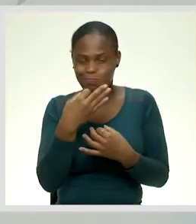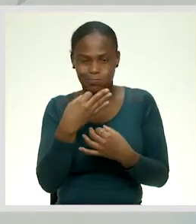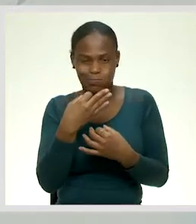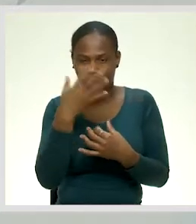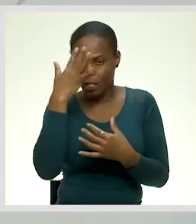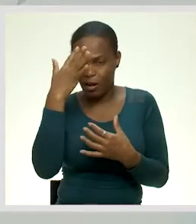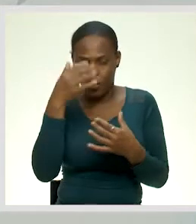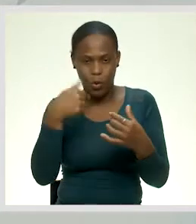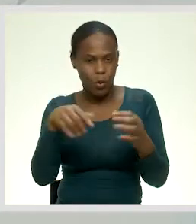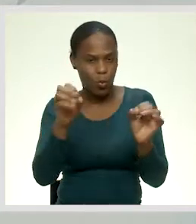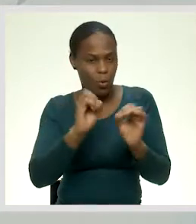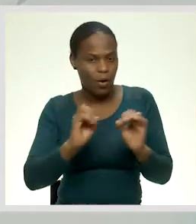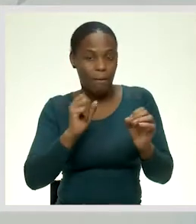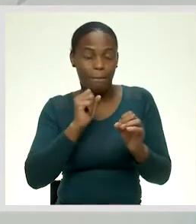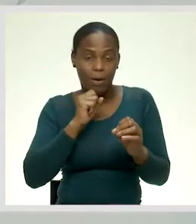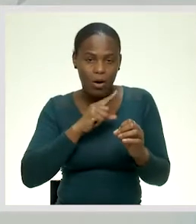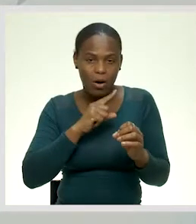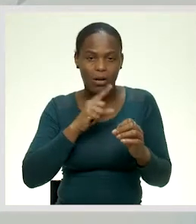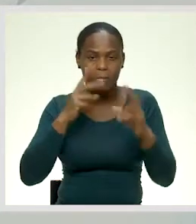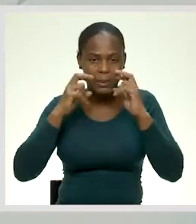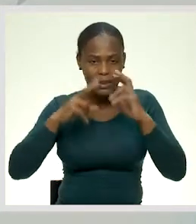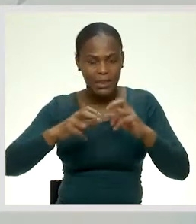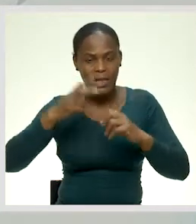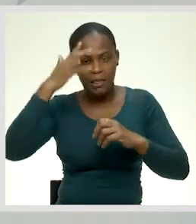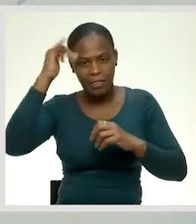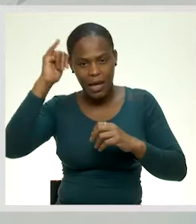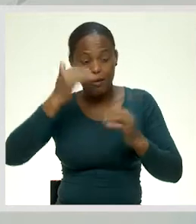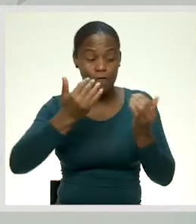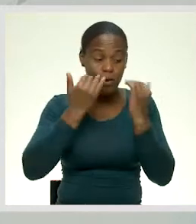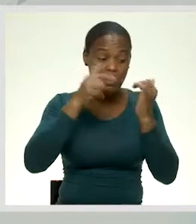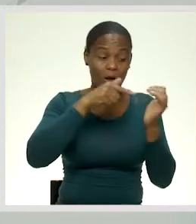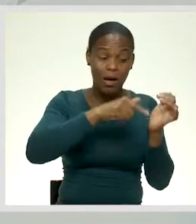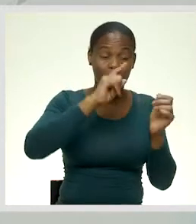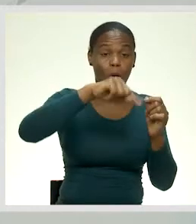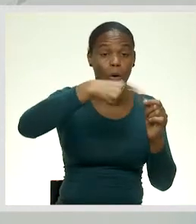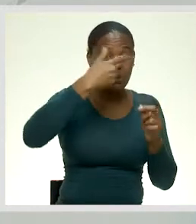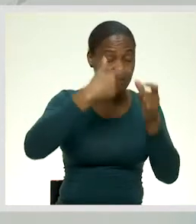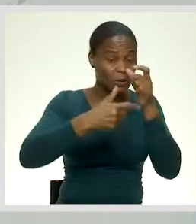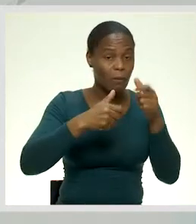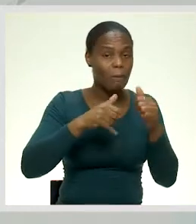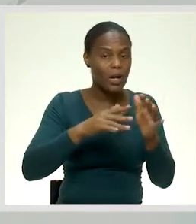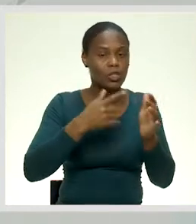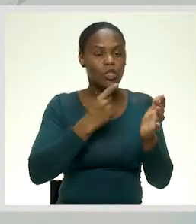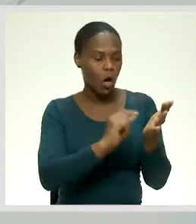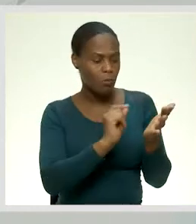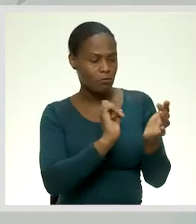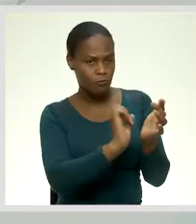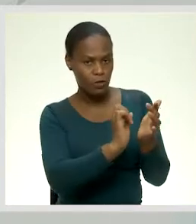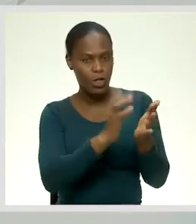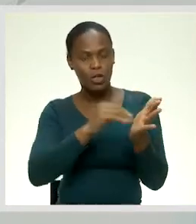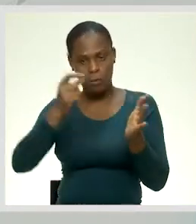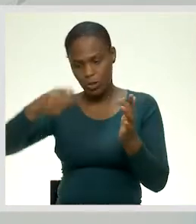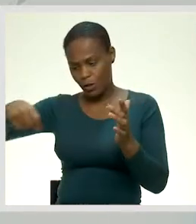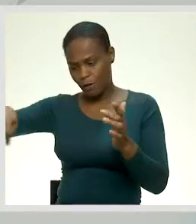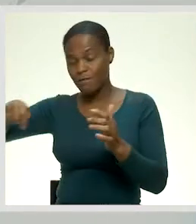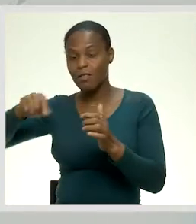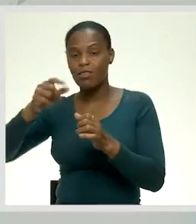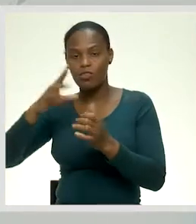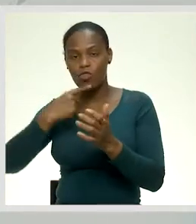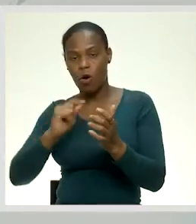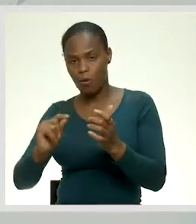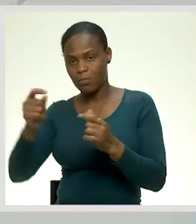sim, trazer ideias e informações de outros, mas sempre com a devida citação ou com a devida referência bibliográfica. Tudo